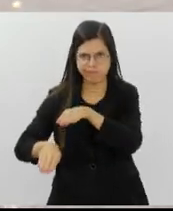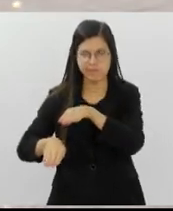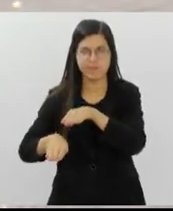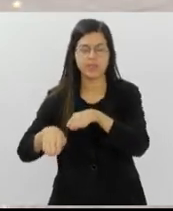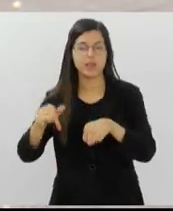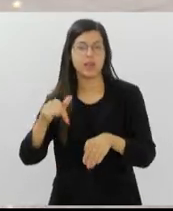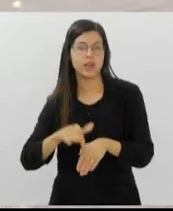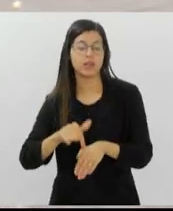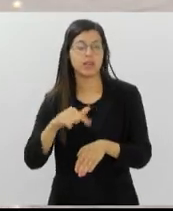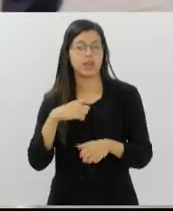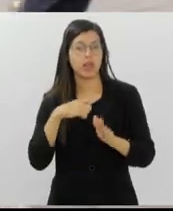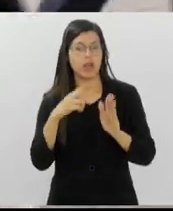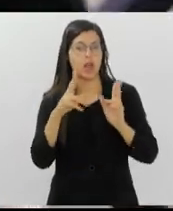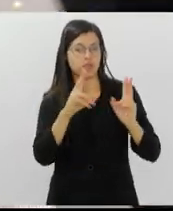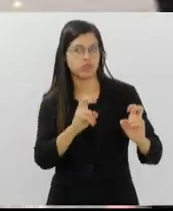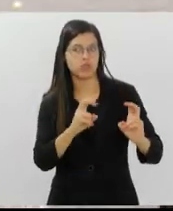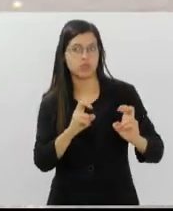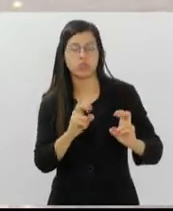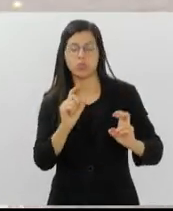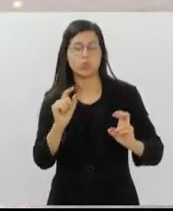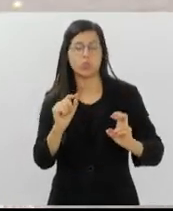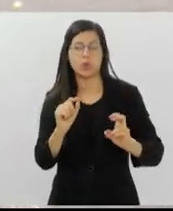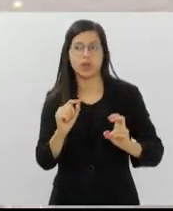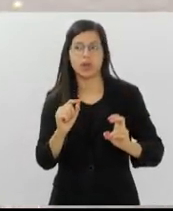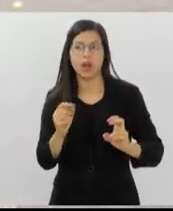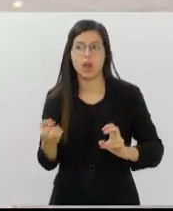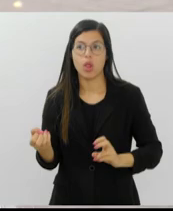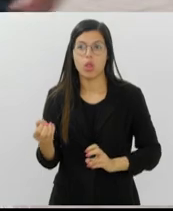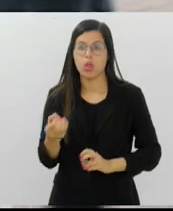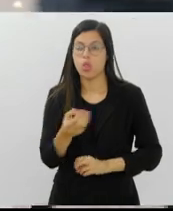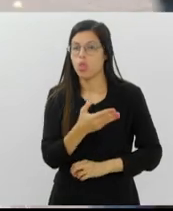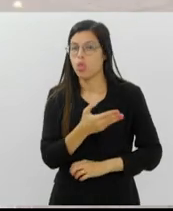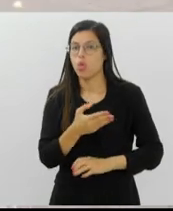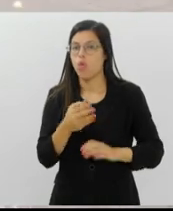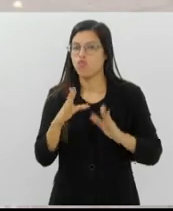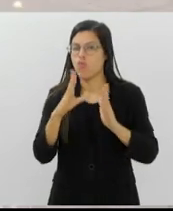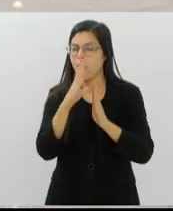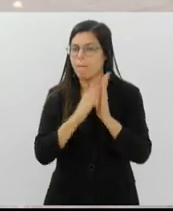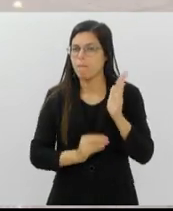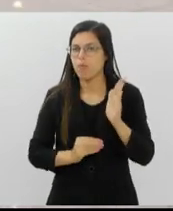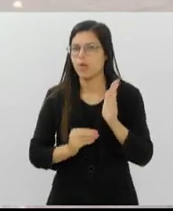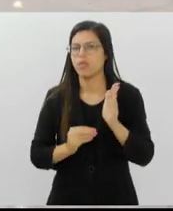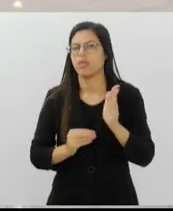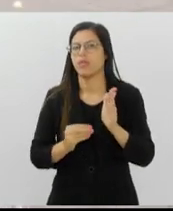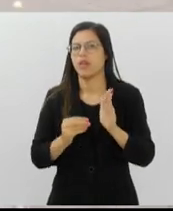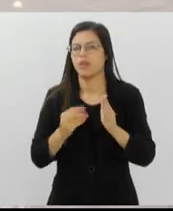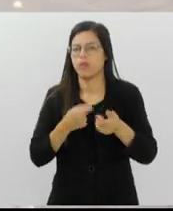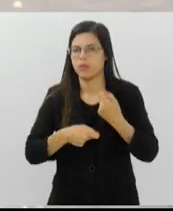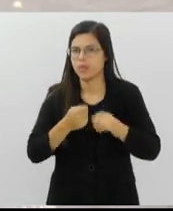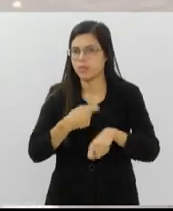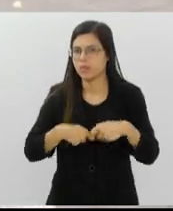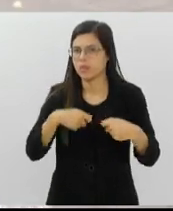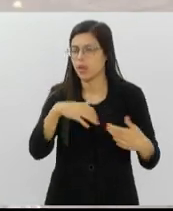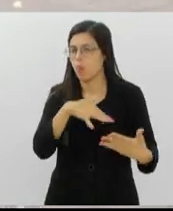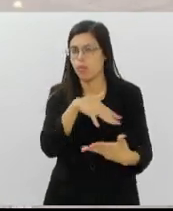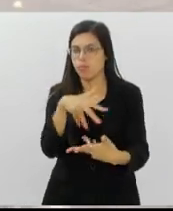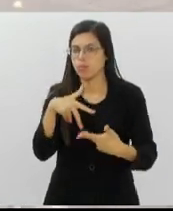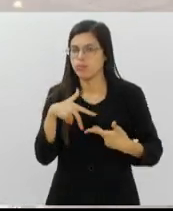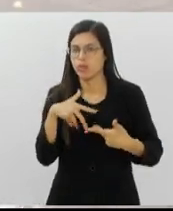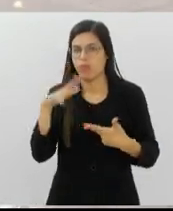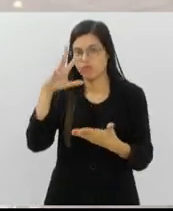em pauta nesse momento é exatamente uma nova arquitetura financeira internacional que possa fazer com que as